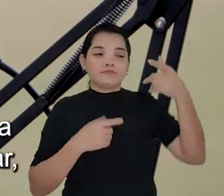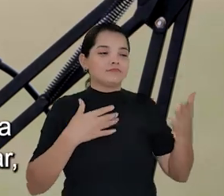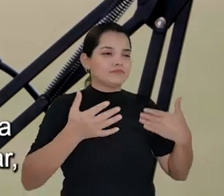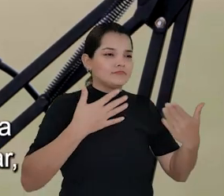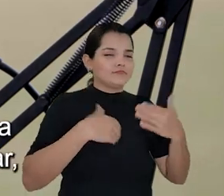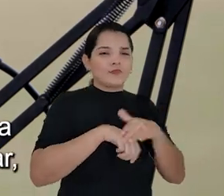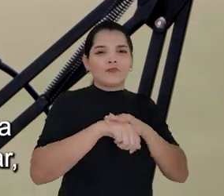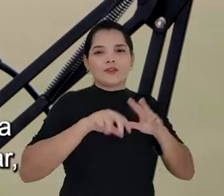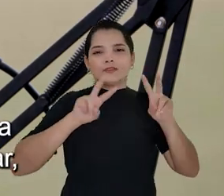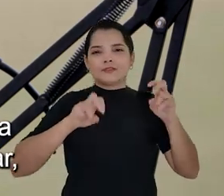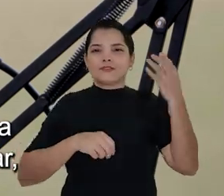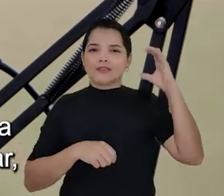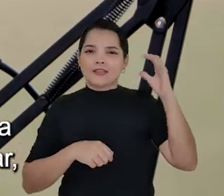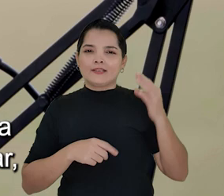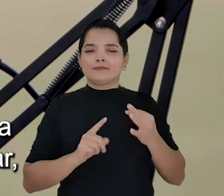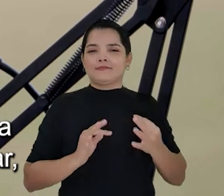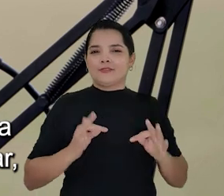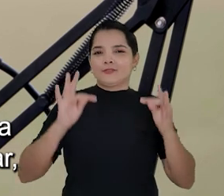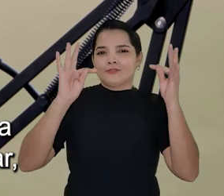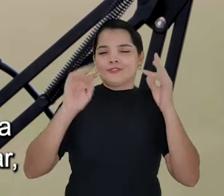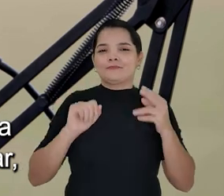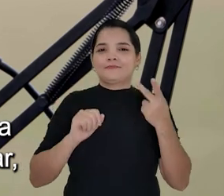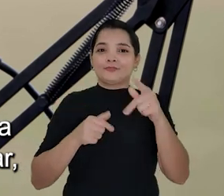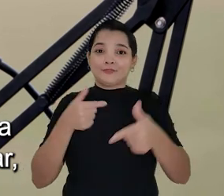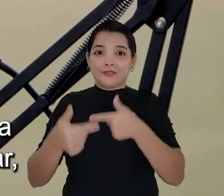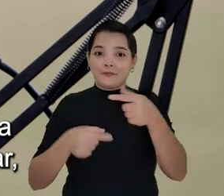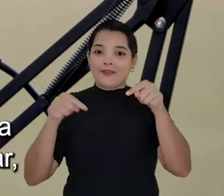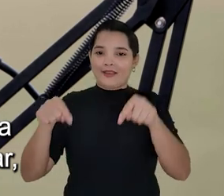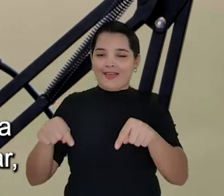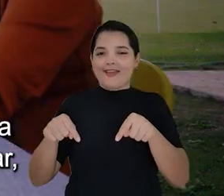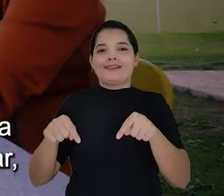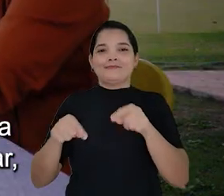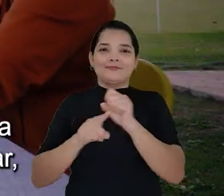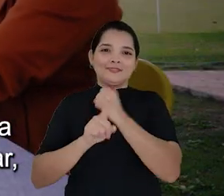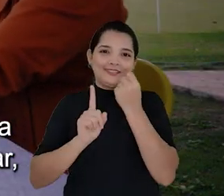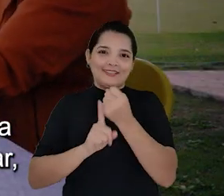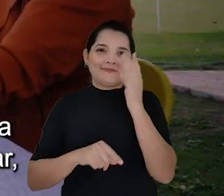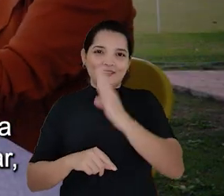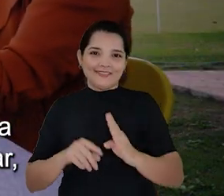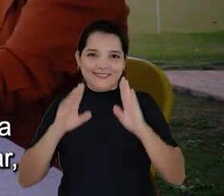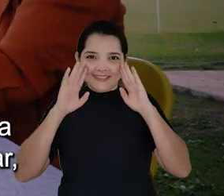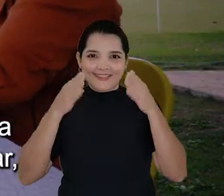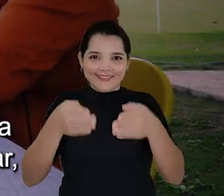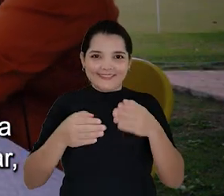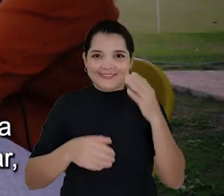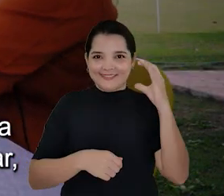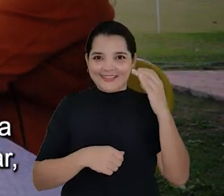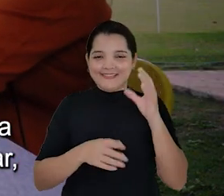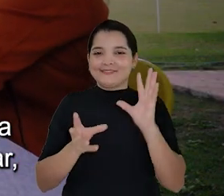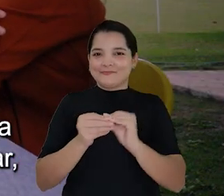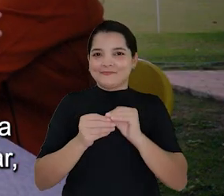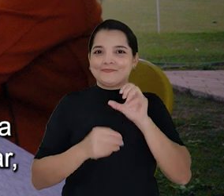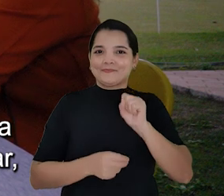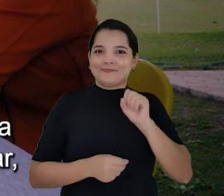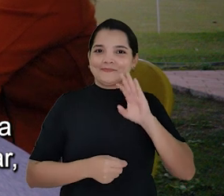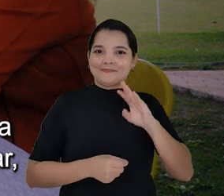Ciência Tecnologia seu trabalho lá na sociedade brasileira pro Progresso da ciência sbpc